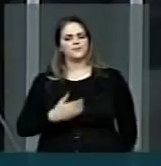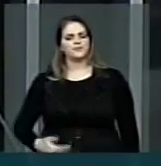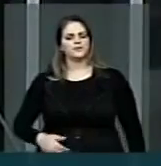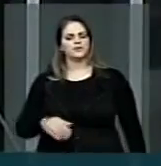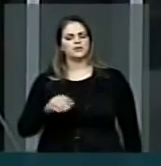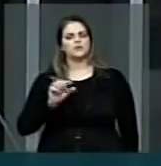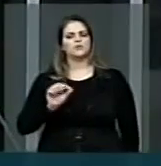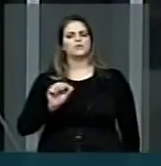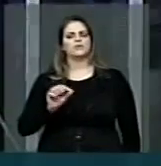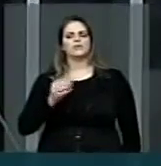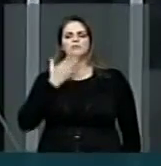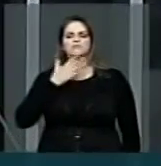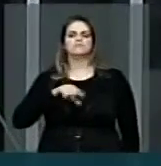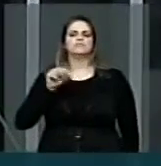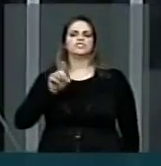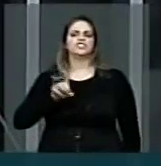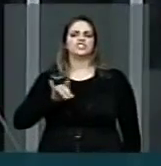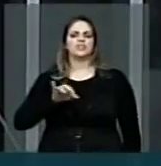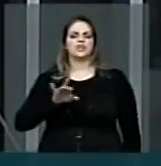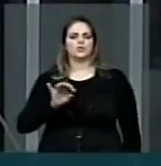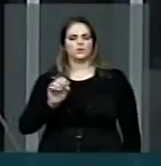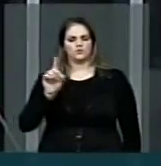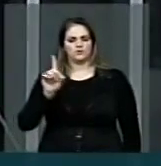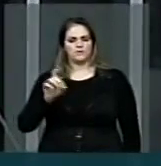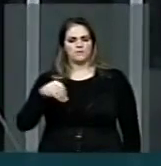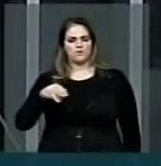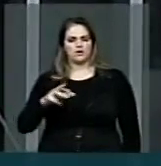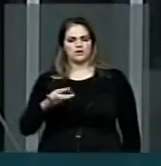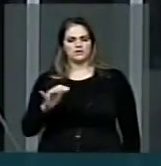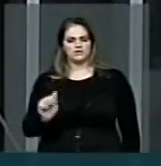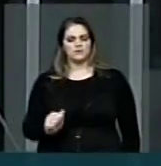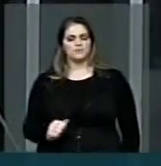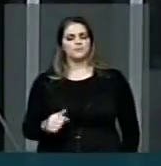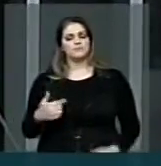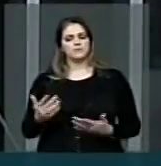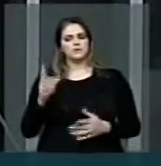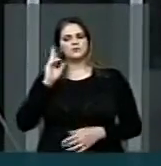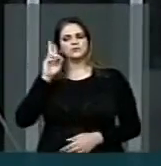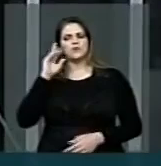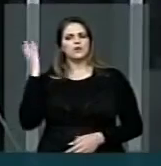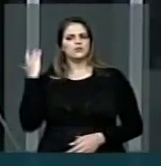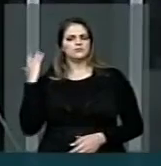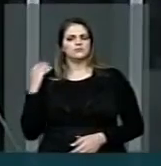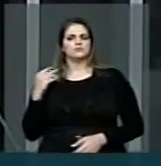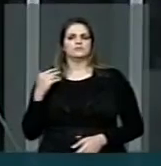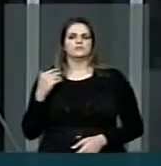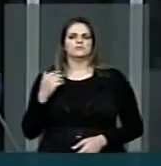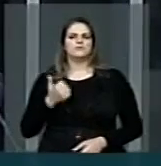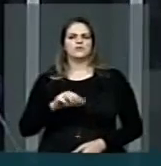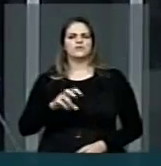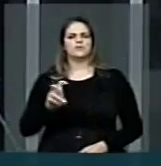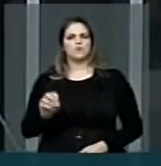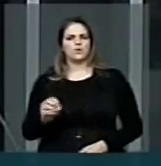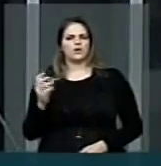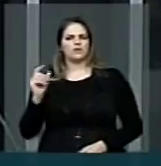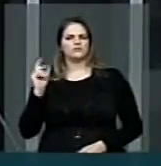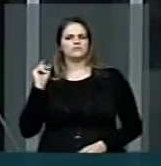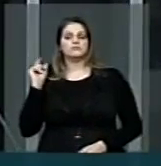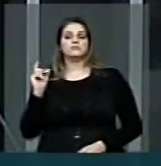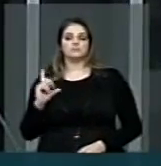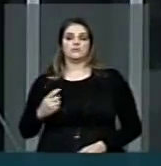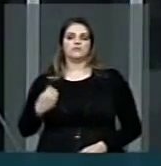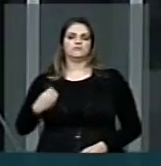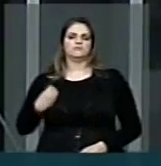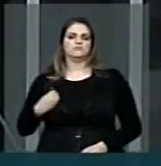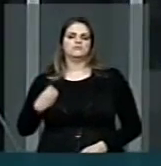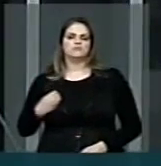São históricas as conquistas da AMB nesse sentido. Nos já distantes anos 50, ainda uma entidade constituída